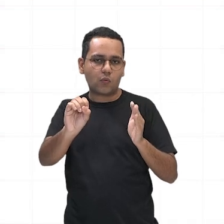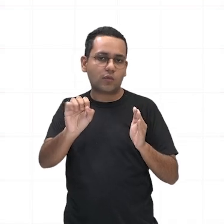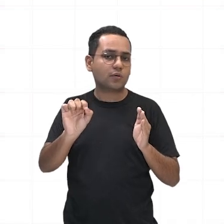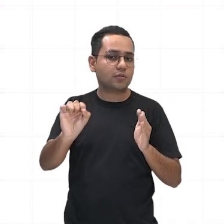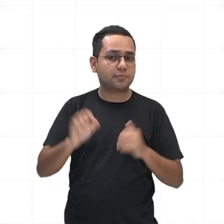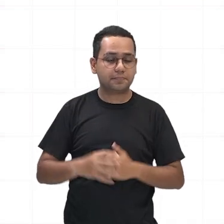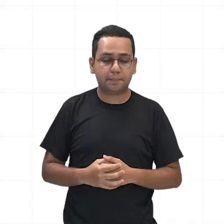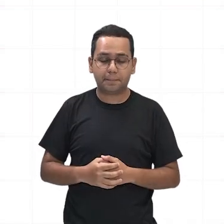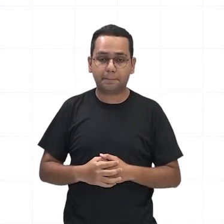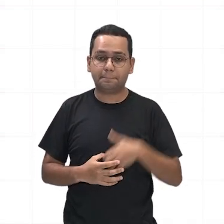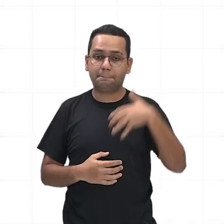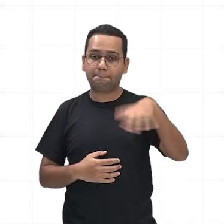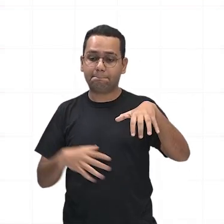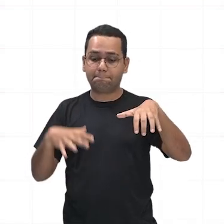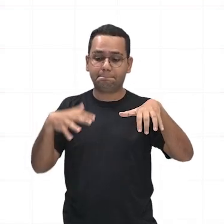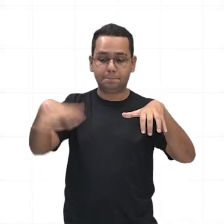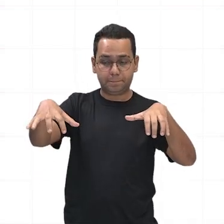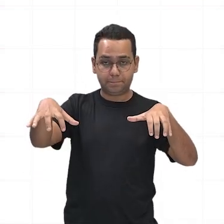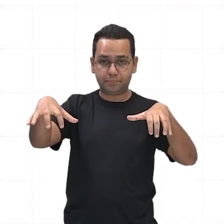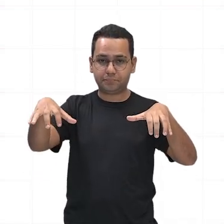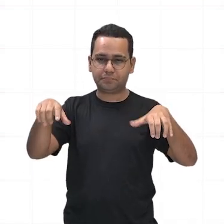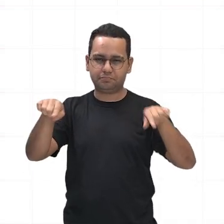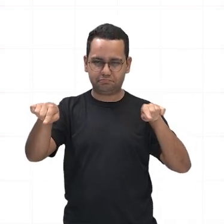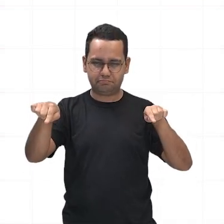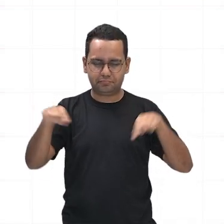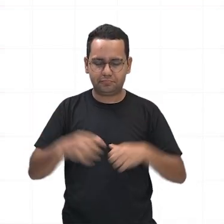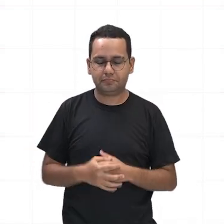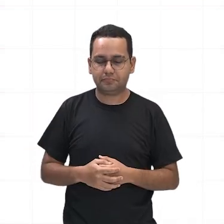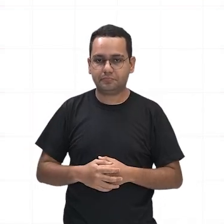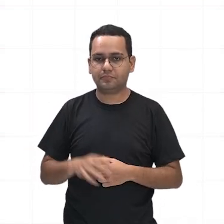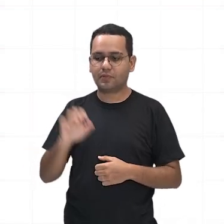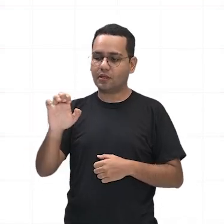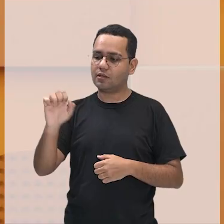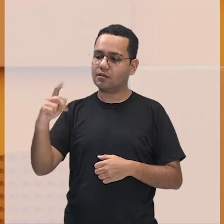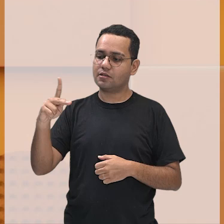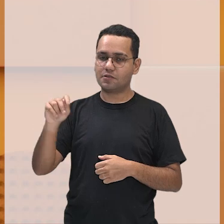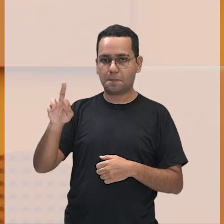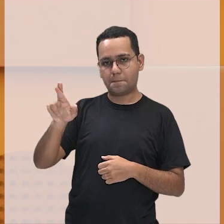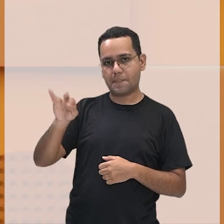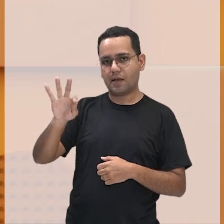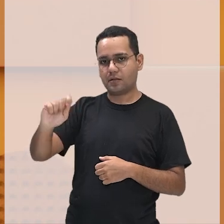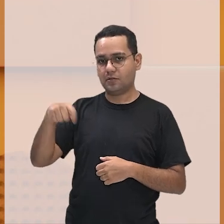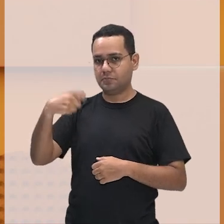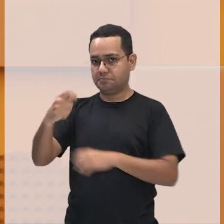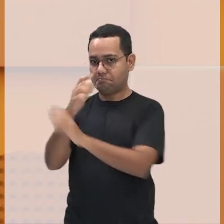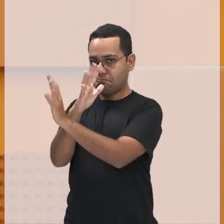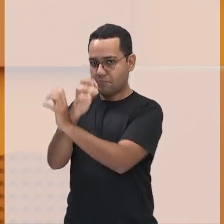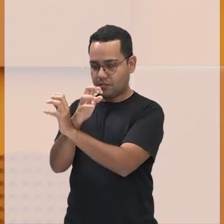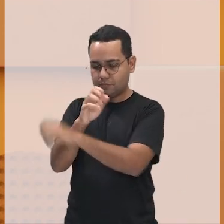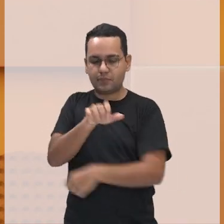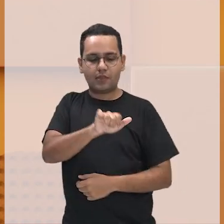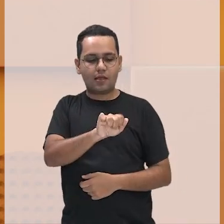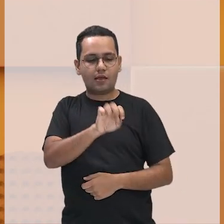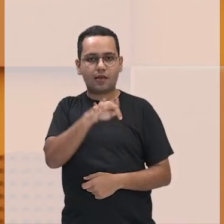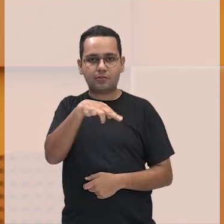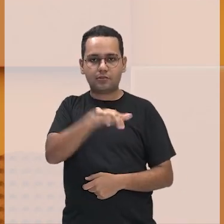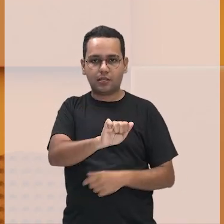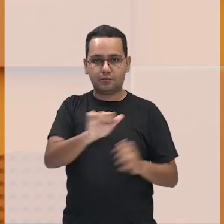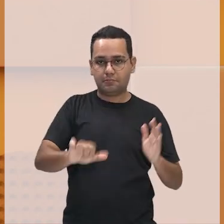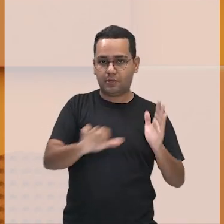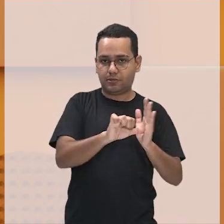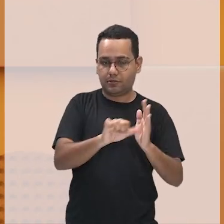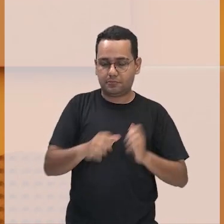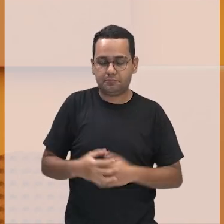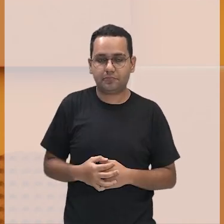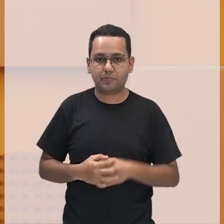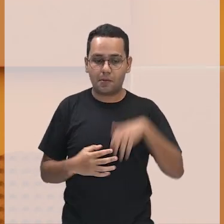formado, então, aí pelas duas grandes cidades de Esparta e Atenas, tá? Então, são duas grandes cidades-estados